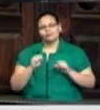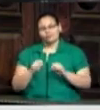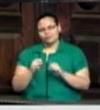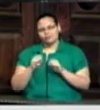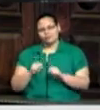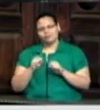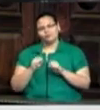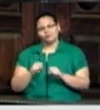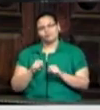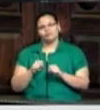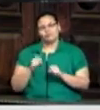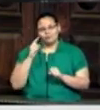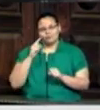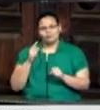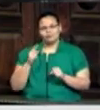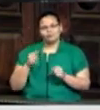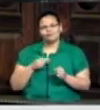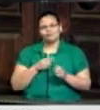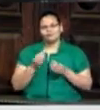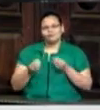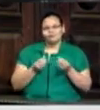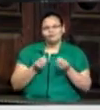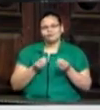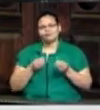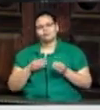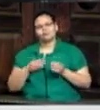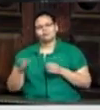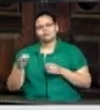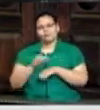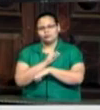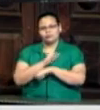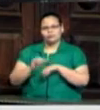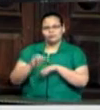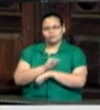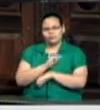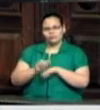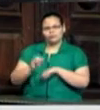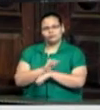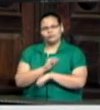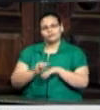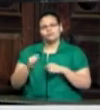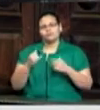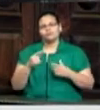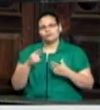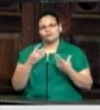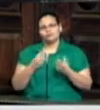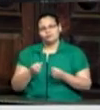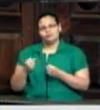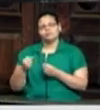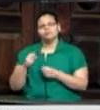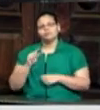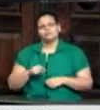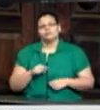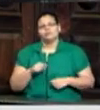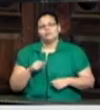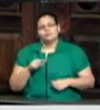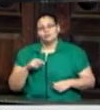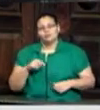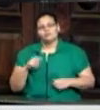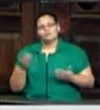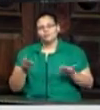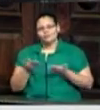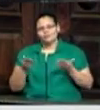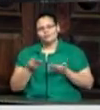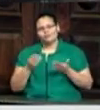poderão nortear esse número de estratégias que devem ser adotadas, sobretudo quando hoje